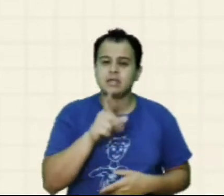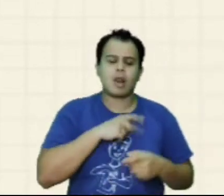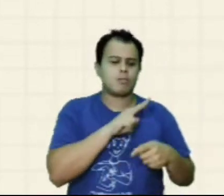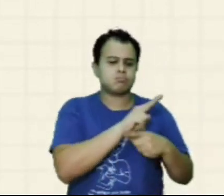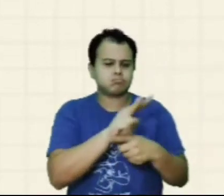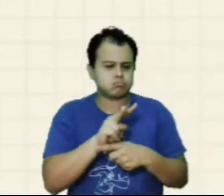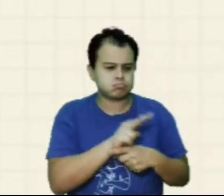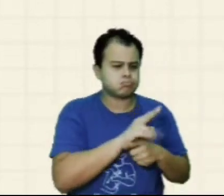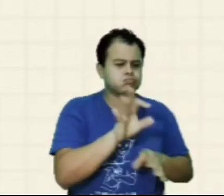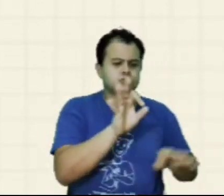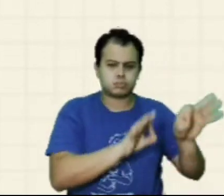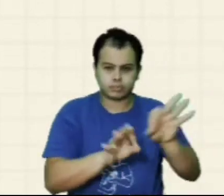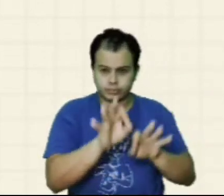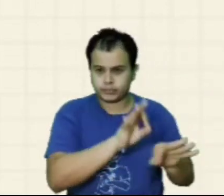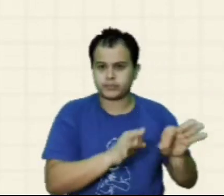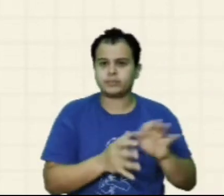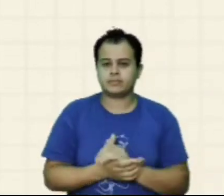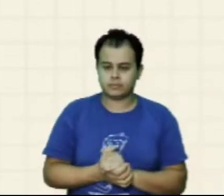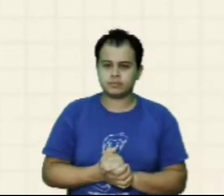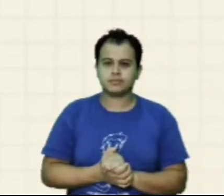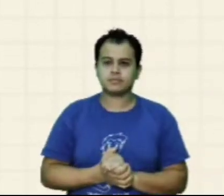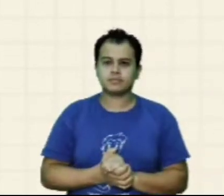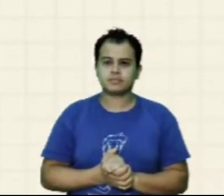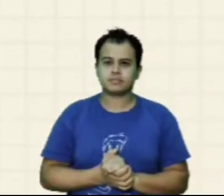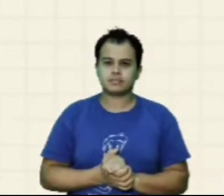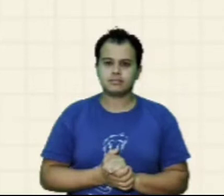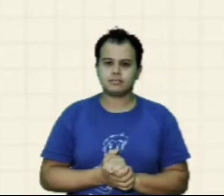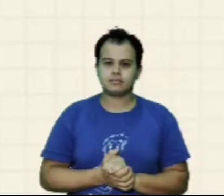nosso trabalho enquanto gestão.